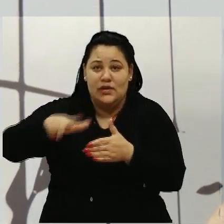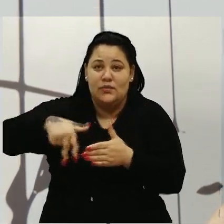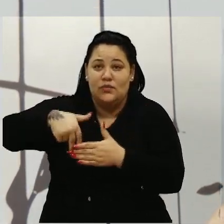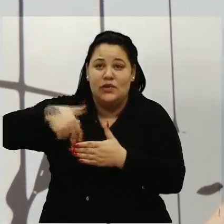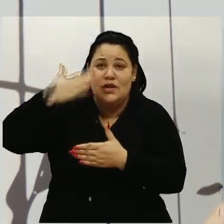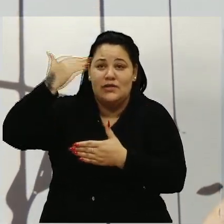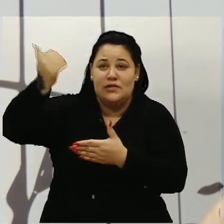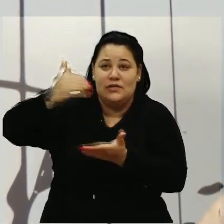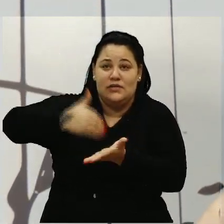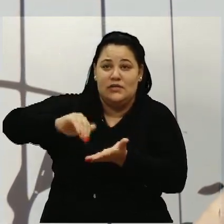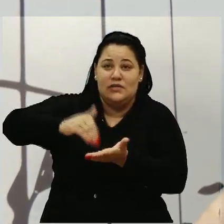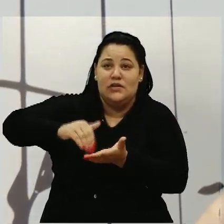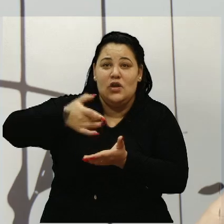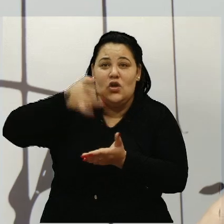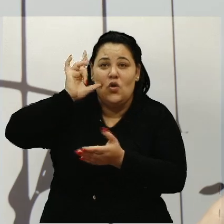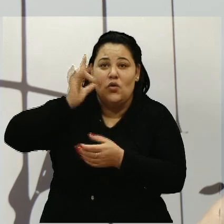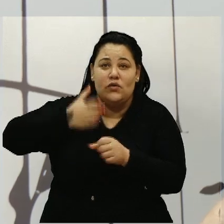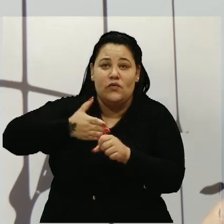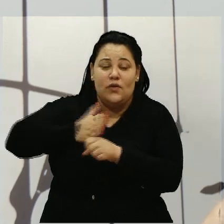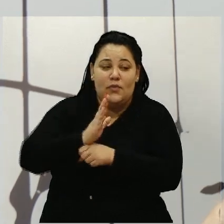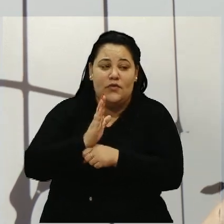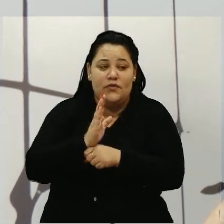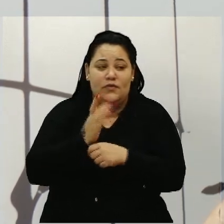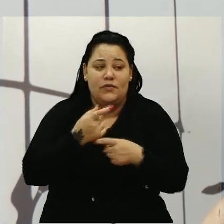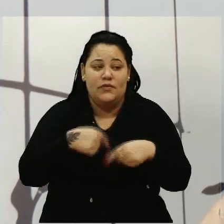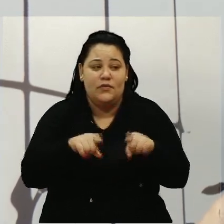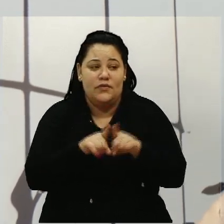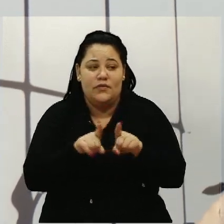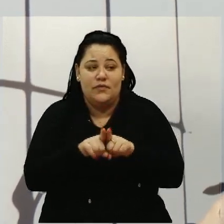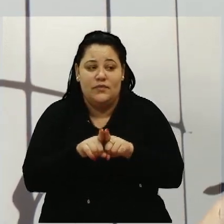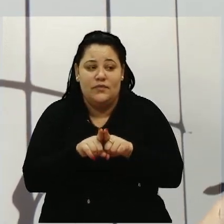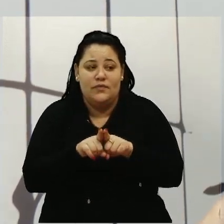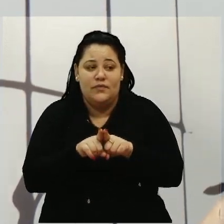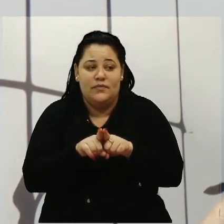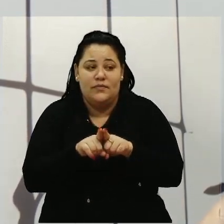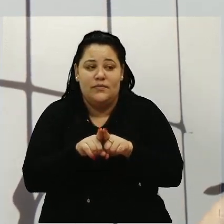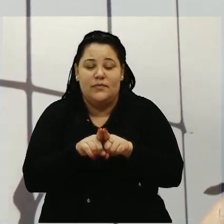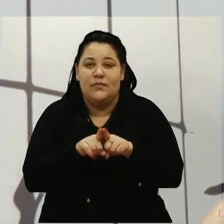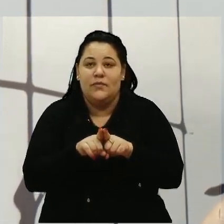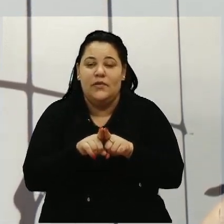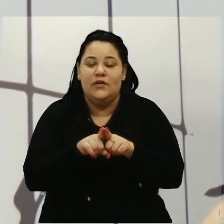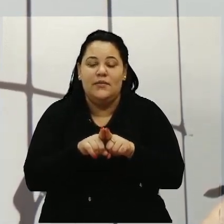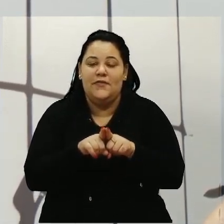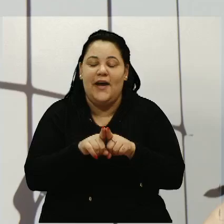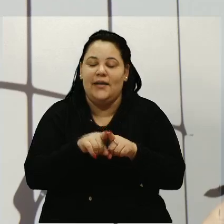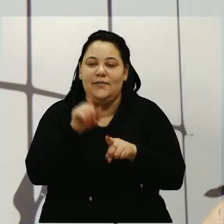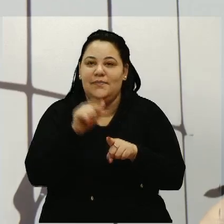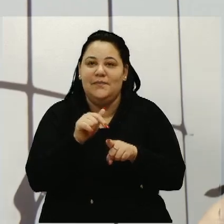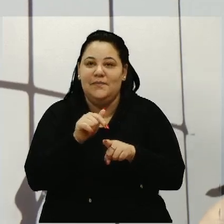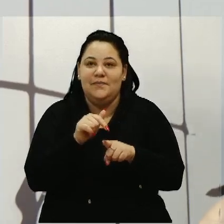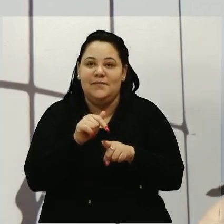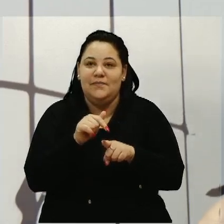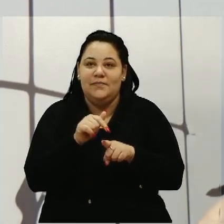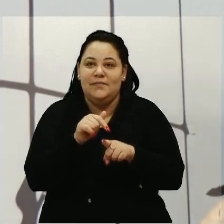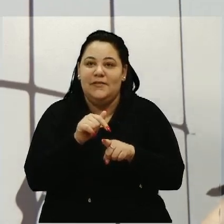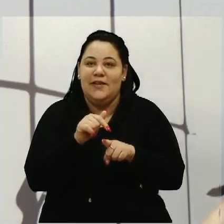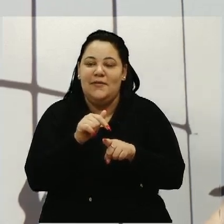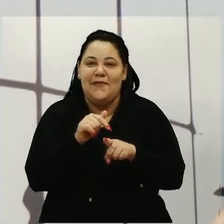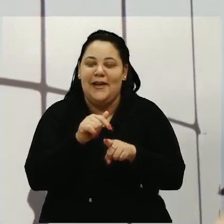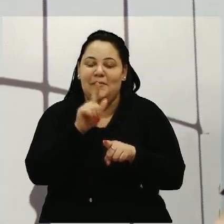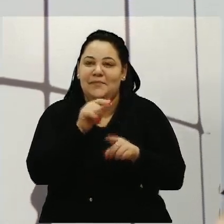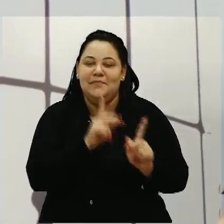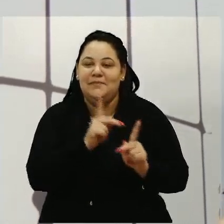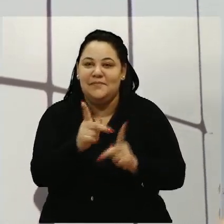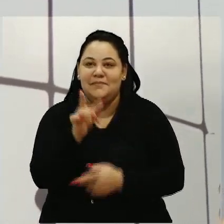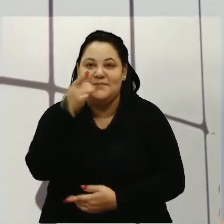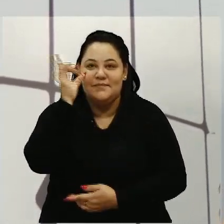que ontem foi aprovado pelo Conselho e que estariam chamando os técnicos. Porém, somente a partir da nossa visita de